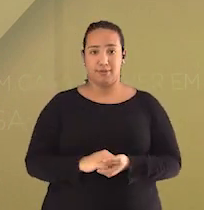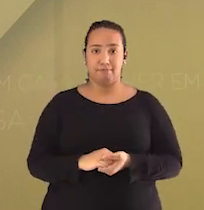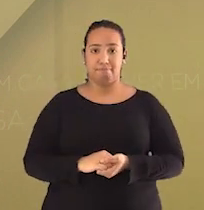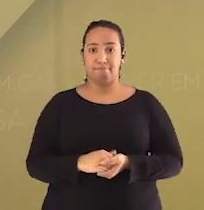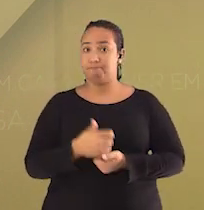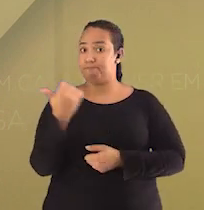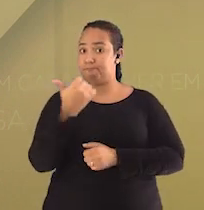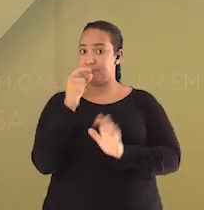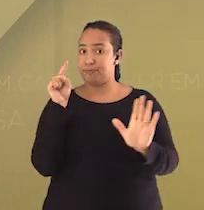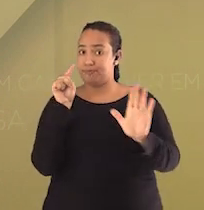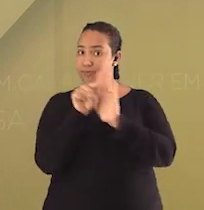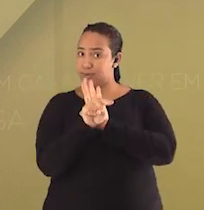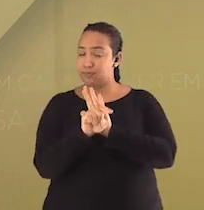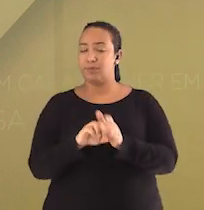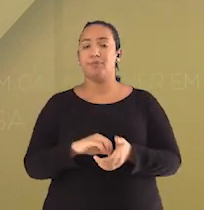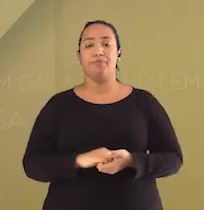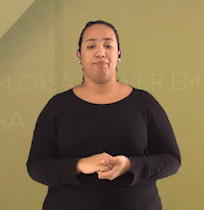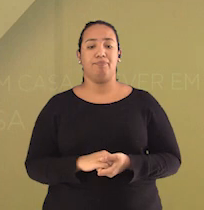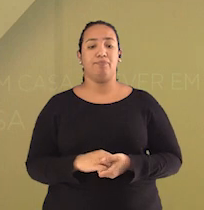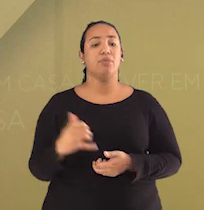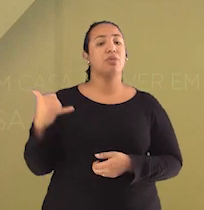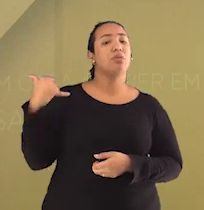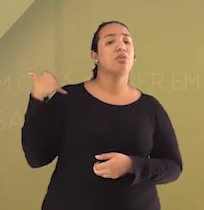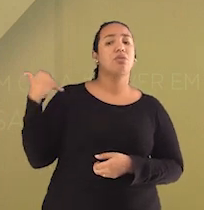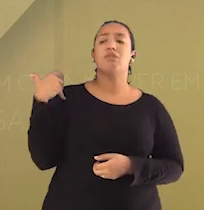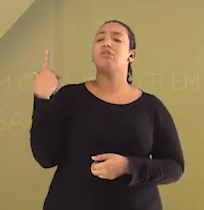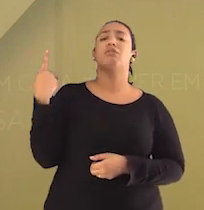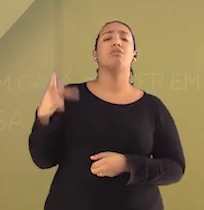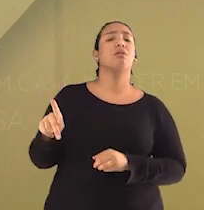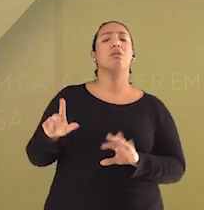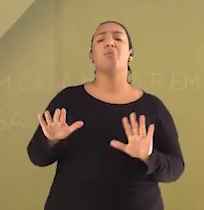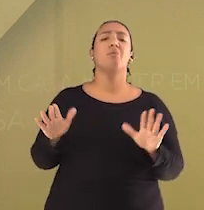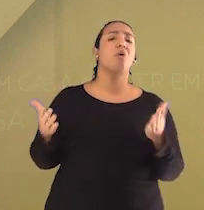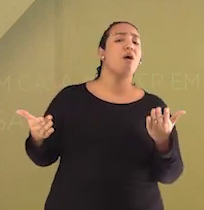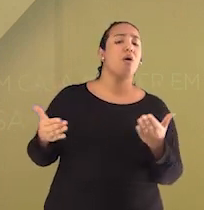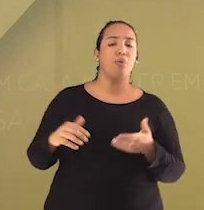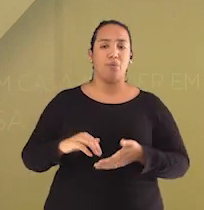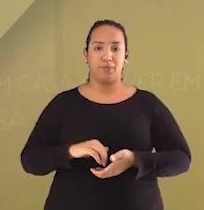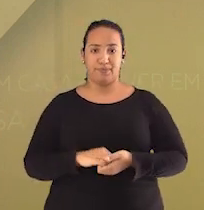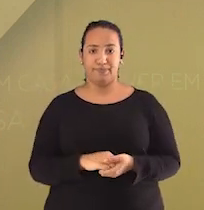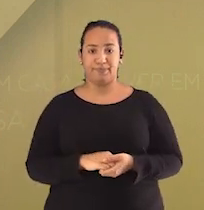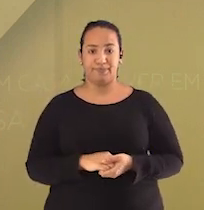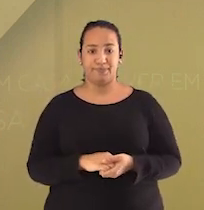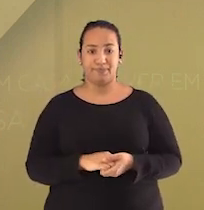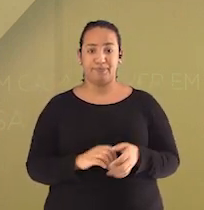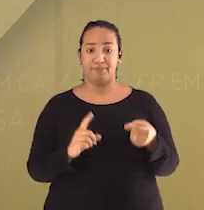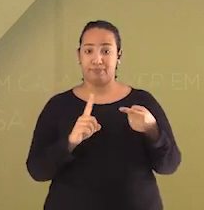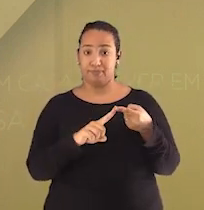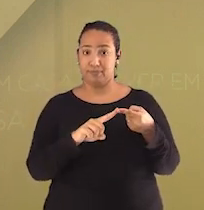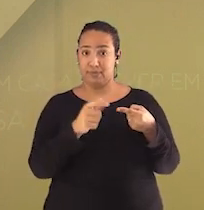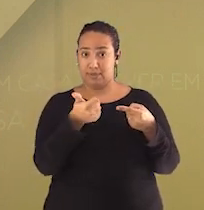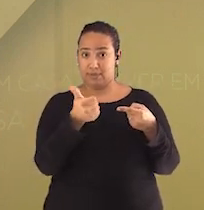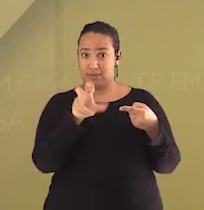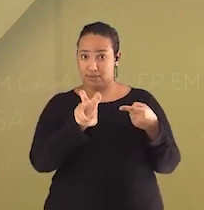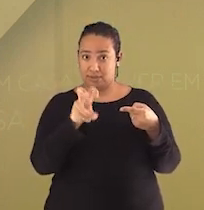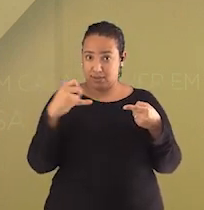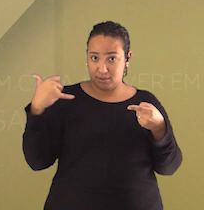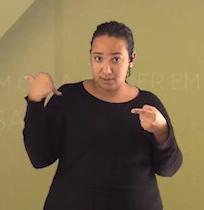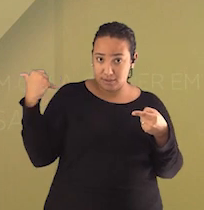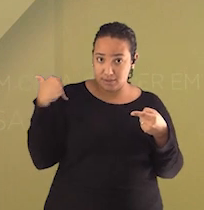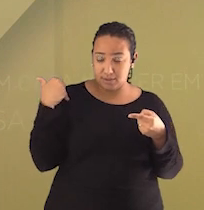pergunta. How old is he? Qual a idade dele? He's around 15 years